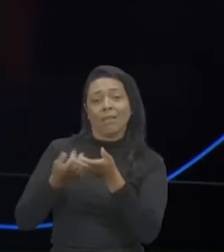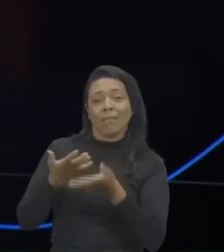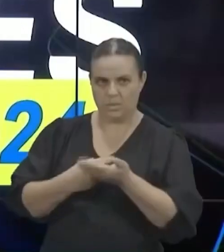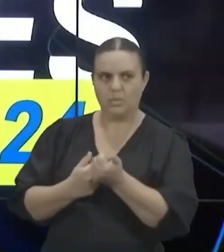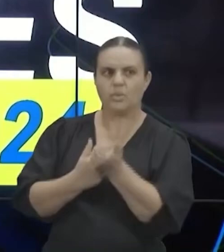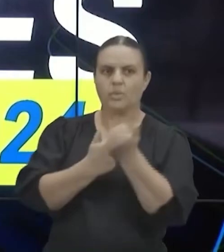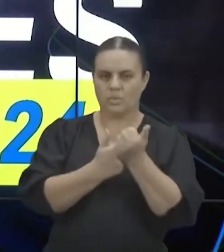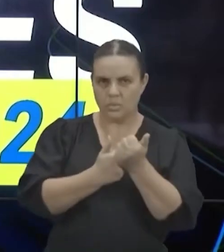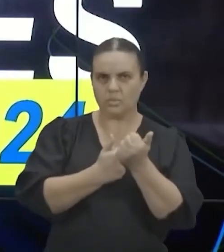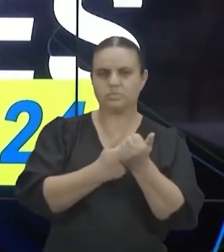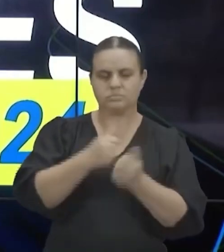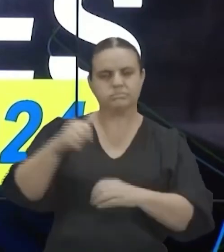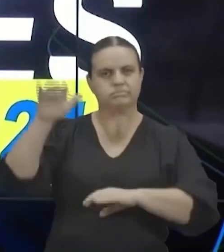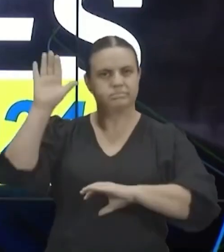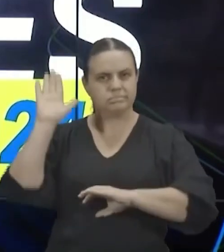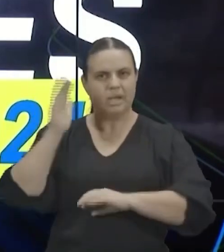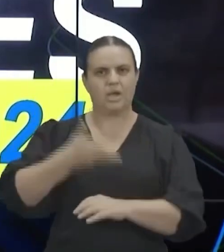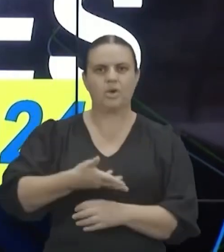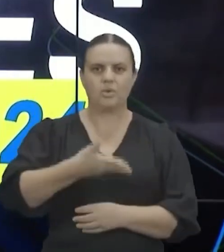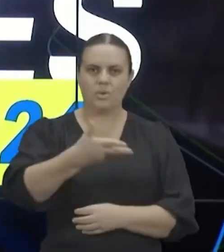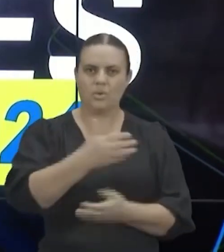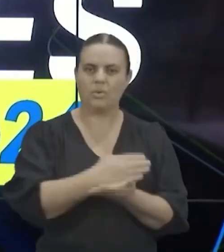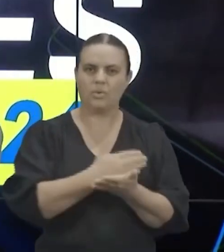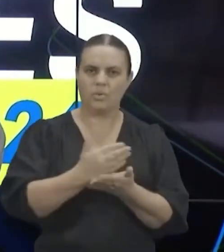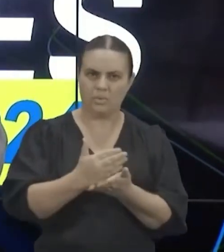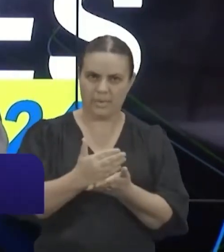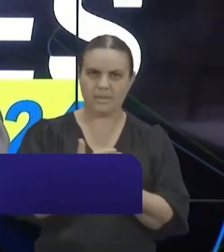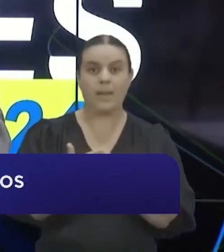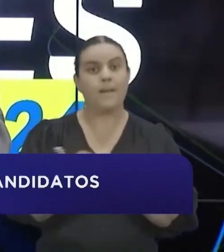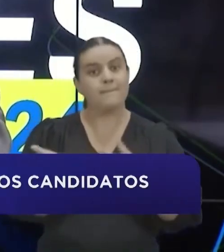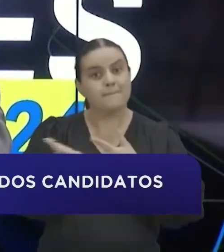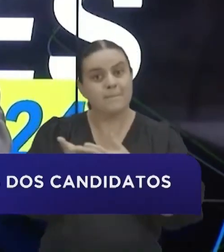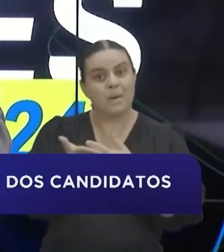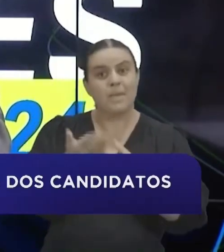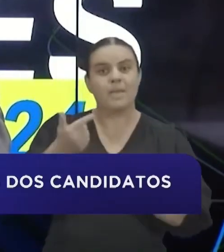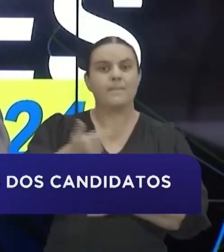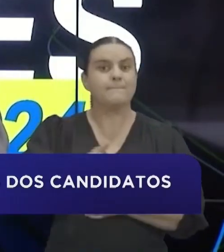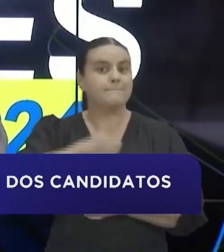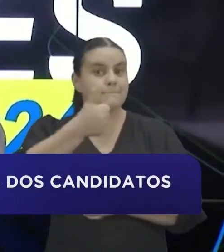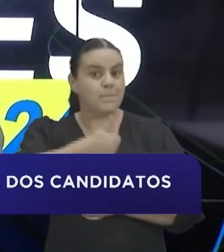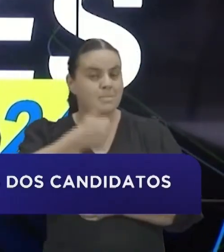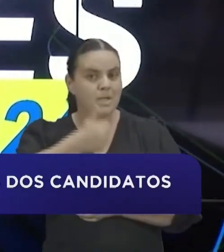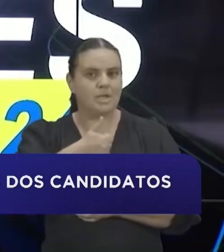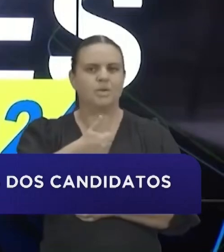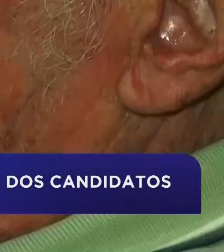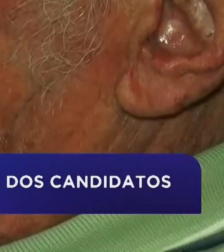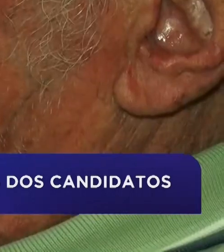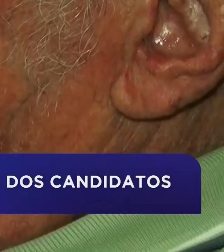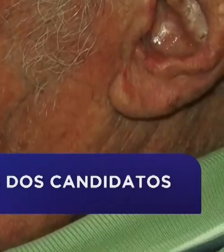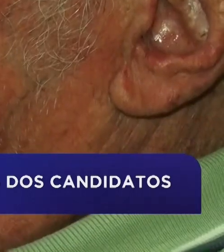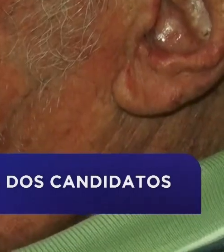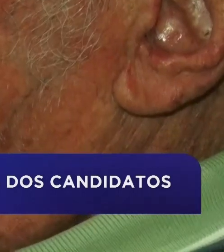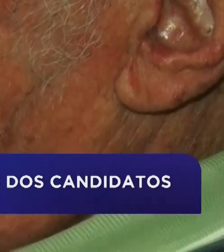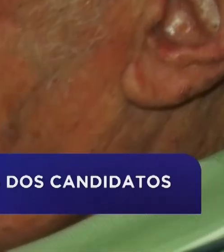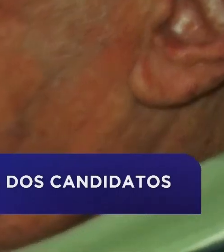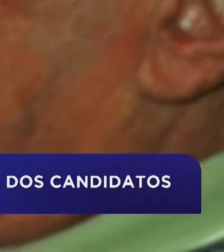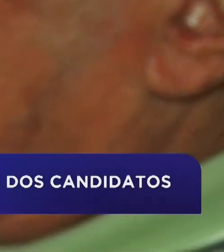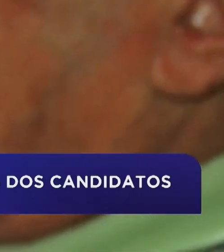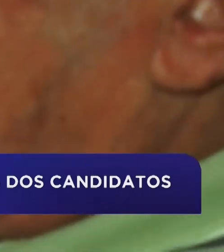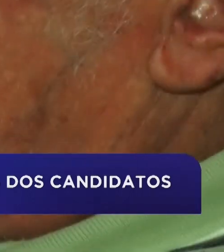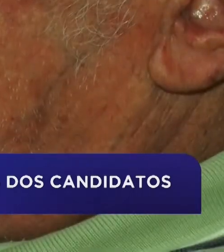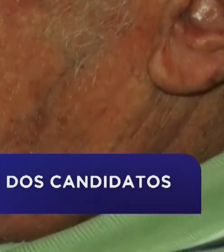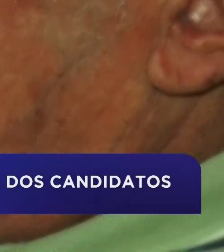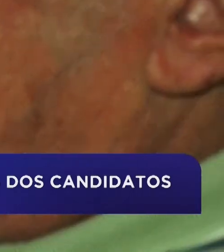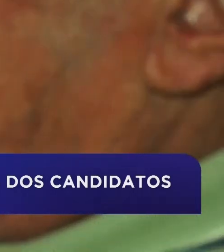PSB vamos de imediato para o primeiro bloco e como será o seu desenvolvimento o momento político foi